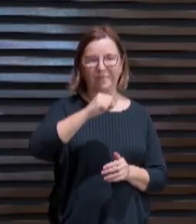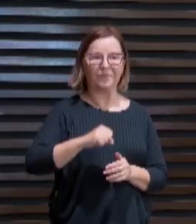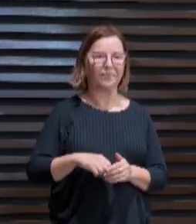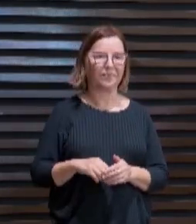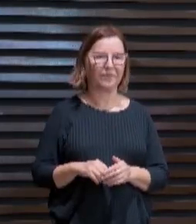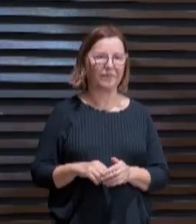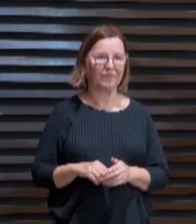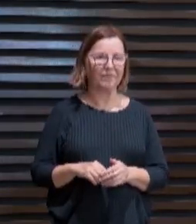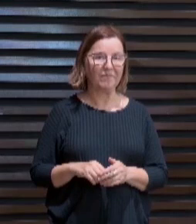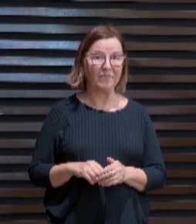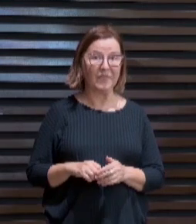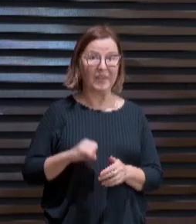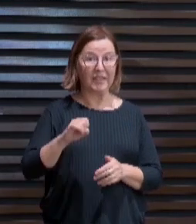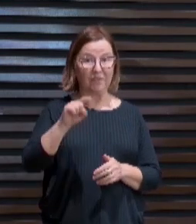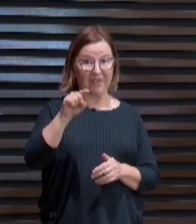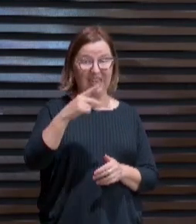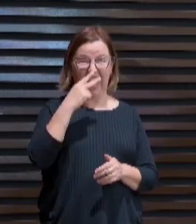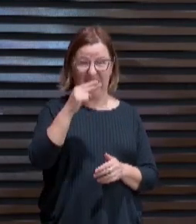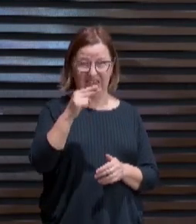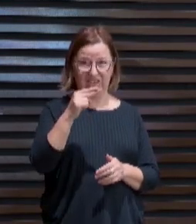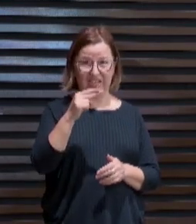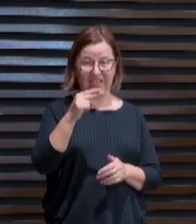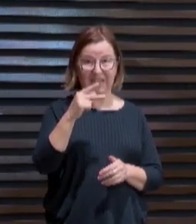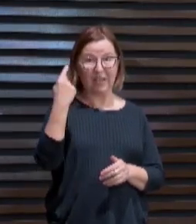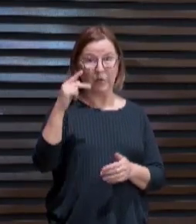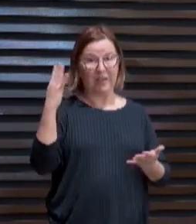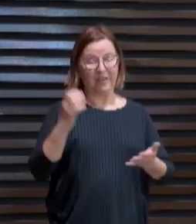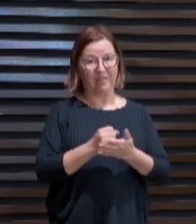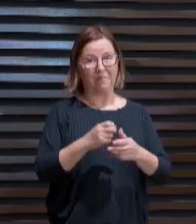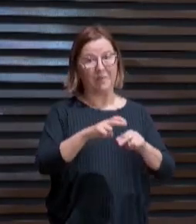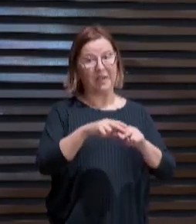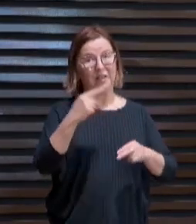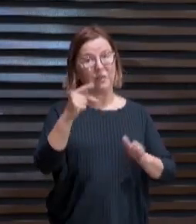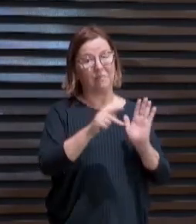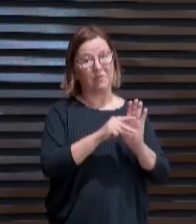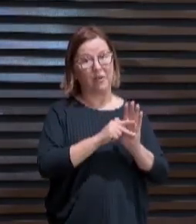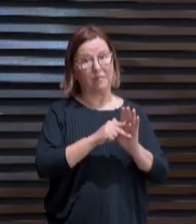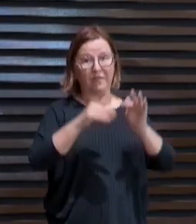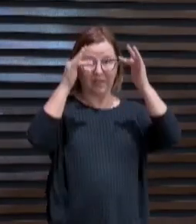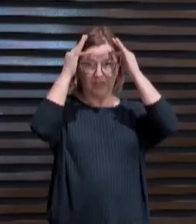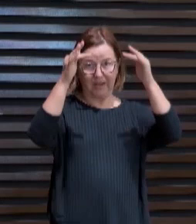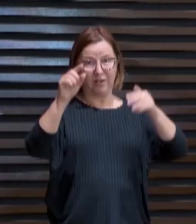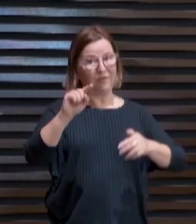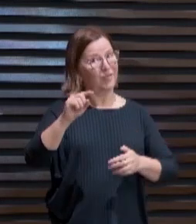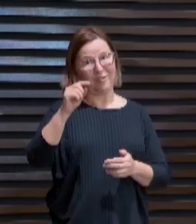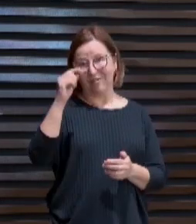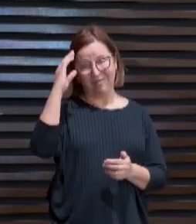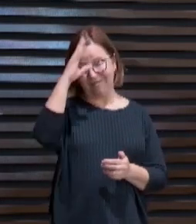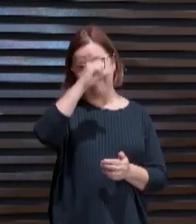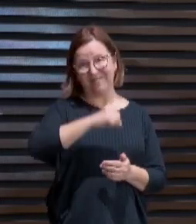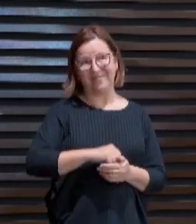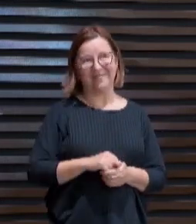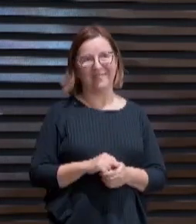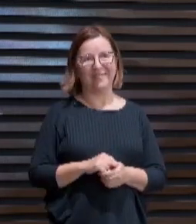querido. Se você achar que a sua salvação é devido à sua fidelidade, você ainda nem entendeu. É devido